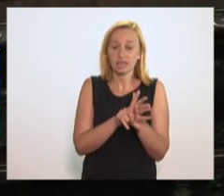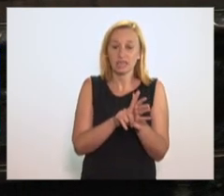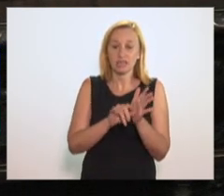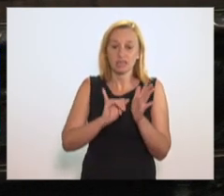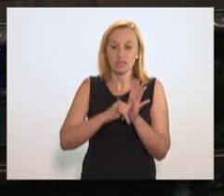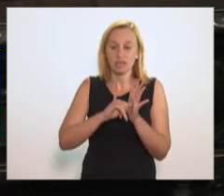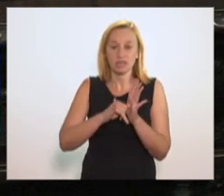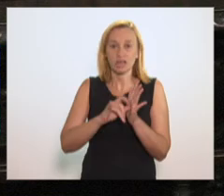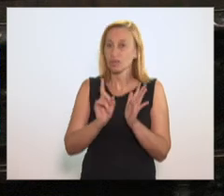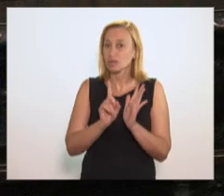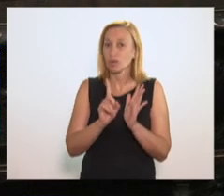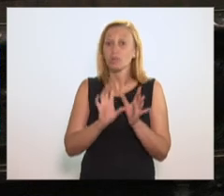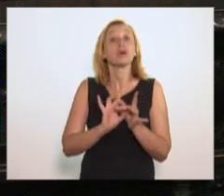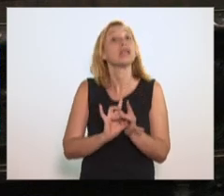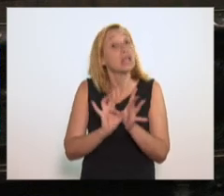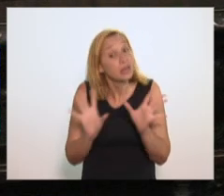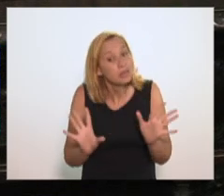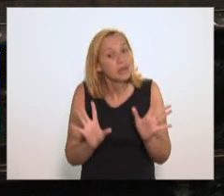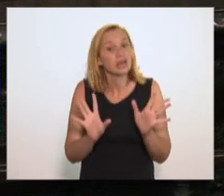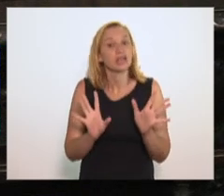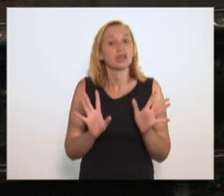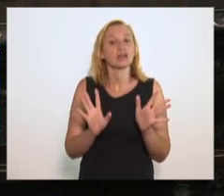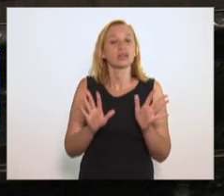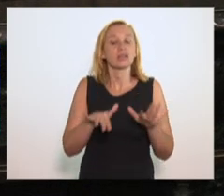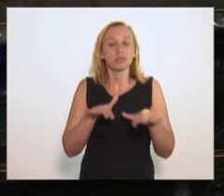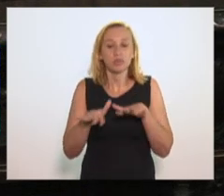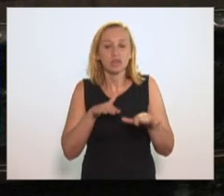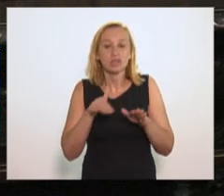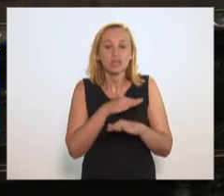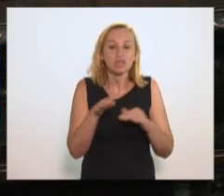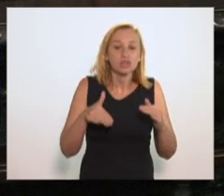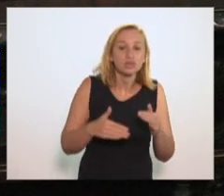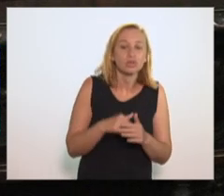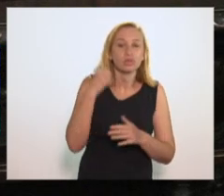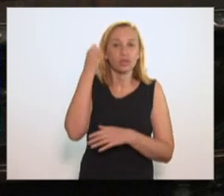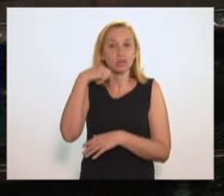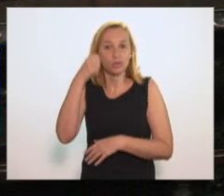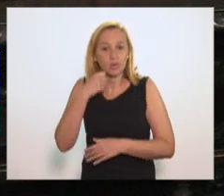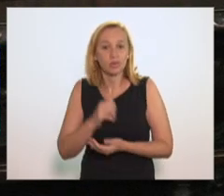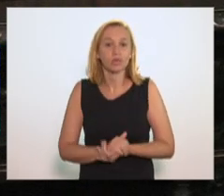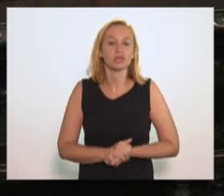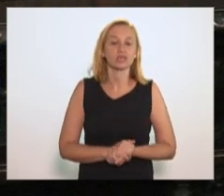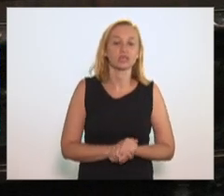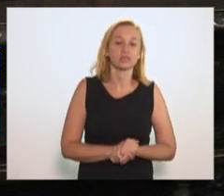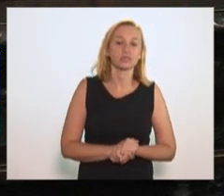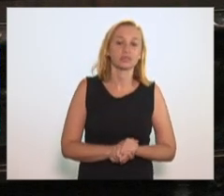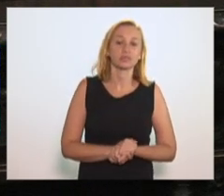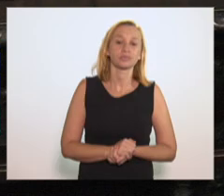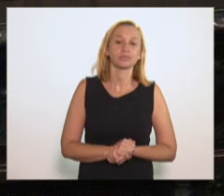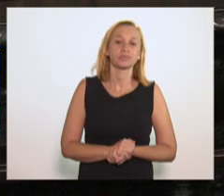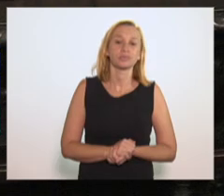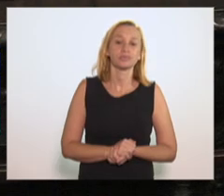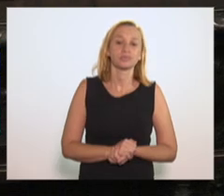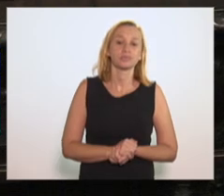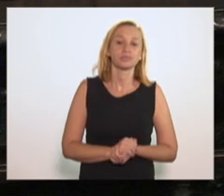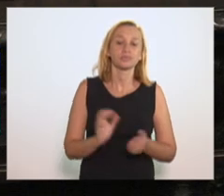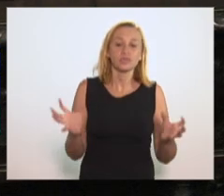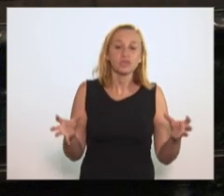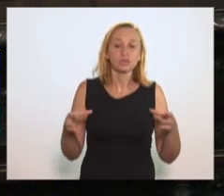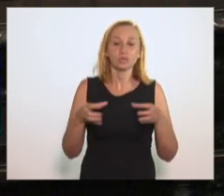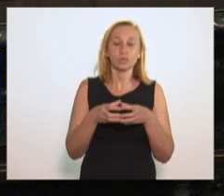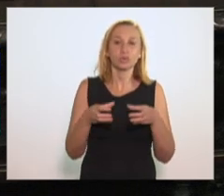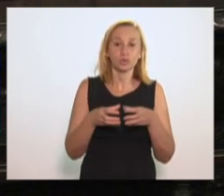permitirá com a mobilização de todos os atores na implementação desse conjunto